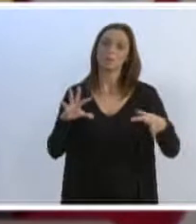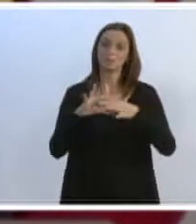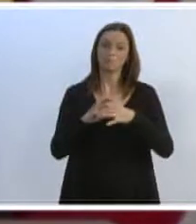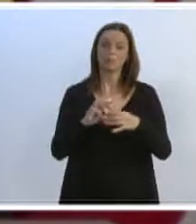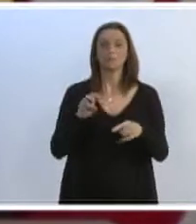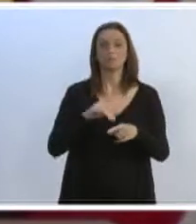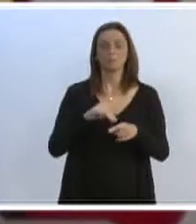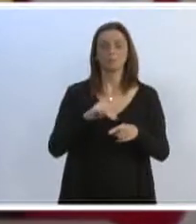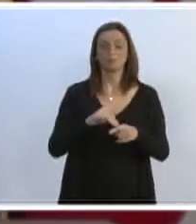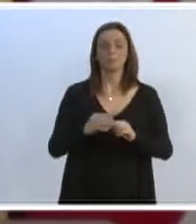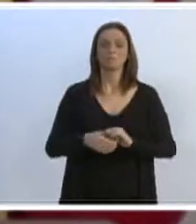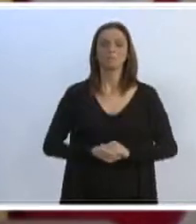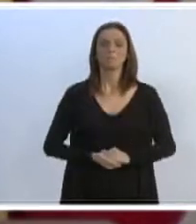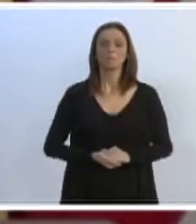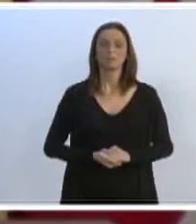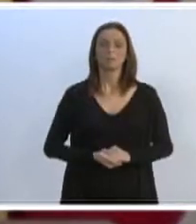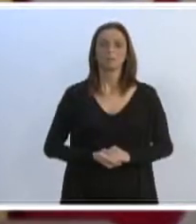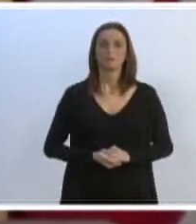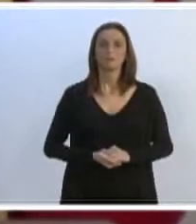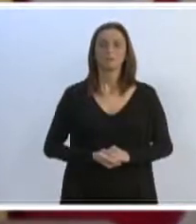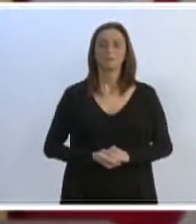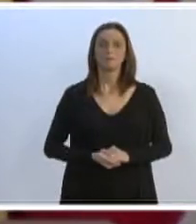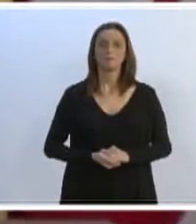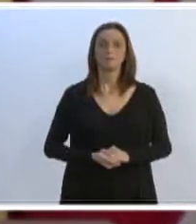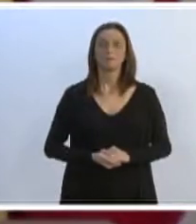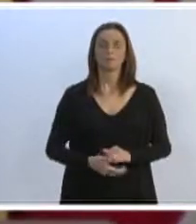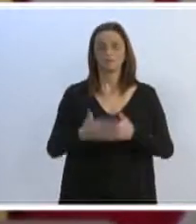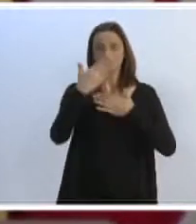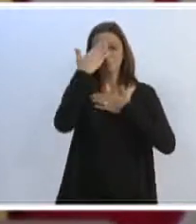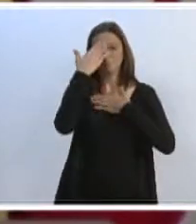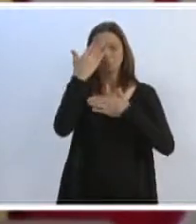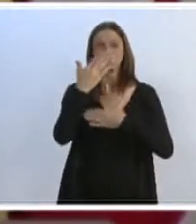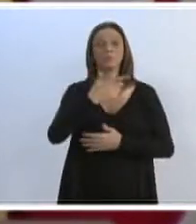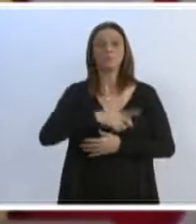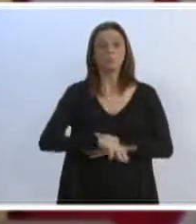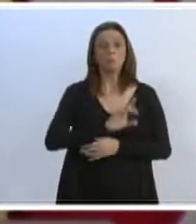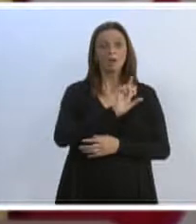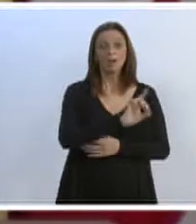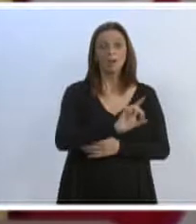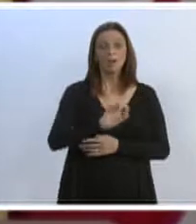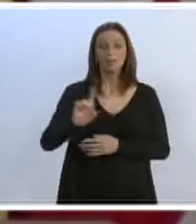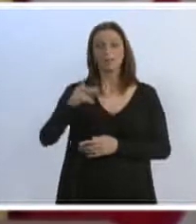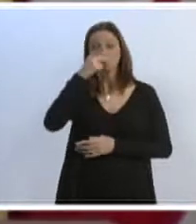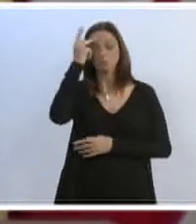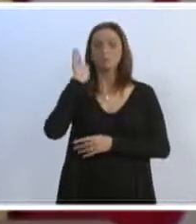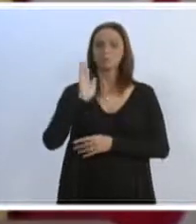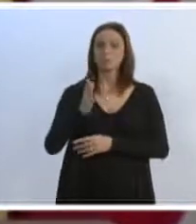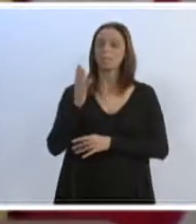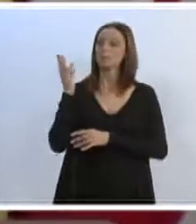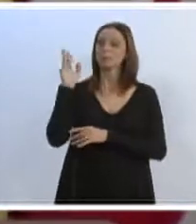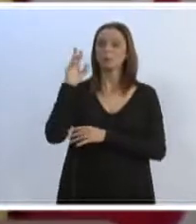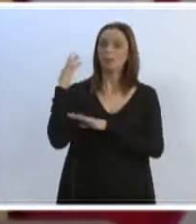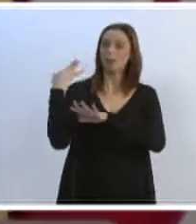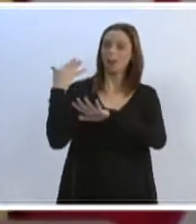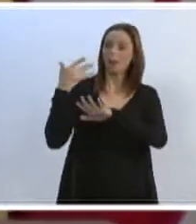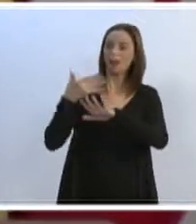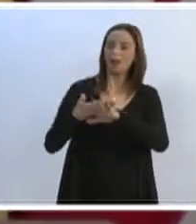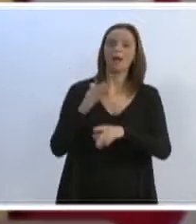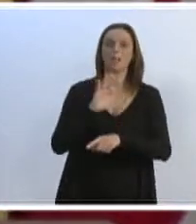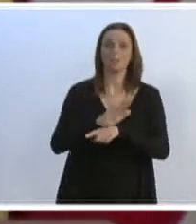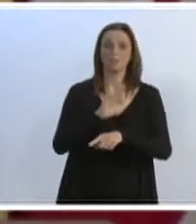E eu gostaria primeiro de agradecer a presença do prefeito municipal, Napoleão Bernardes, a quem me confiou